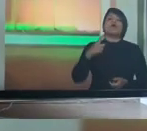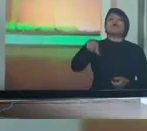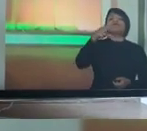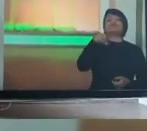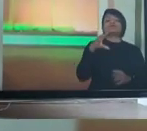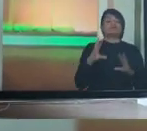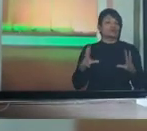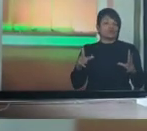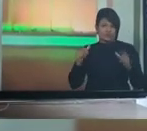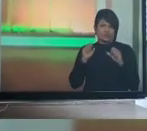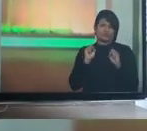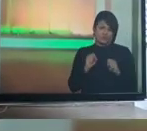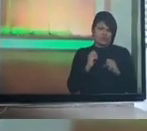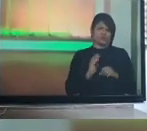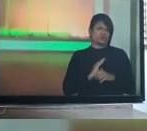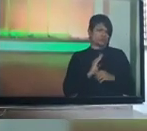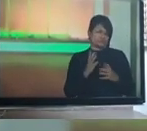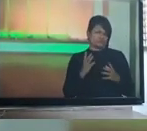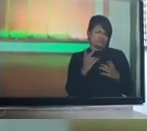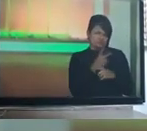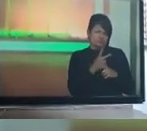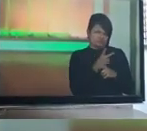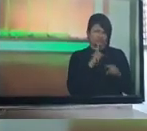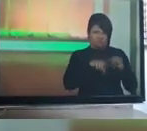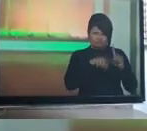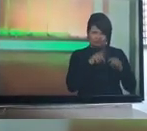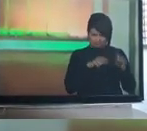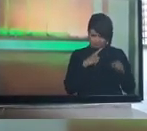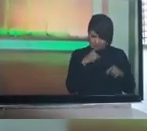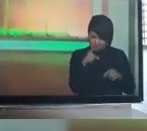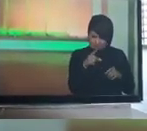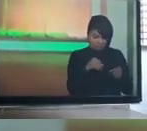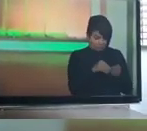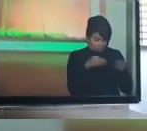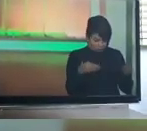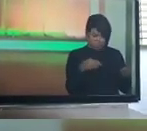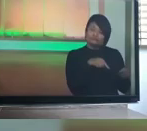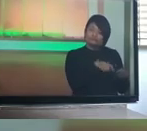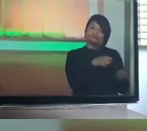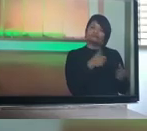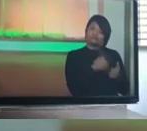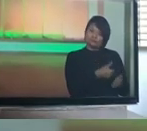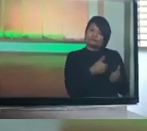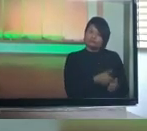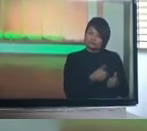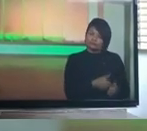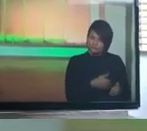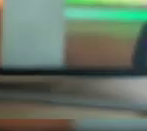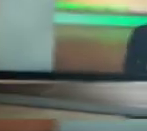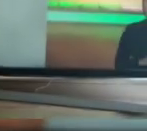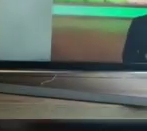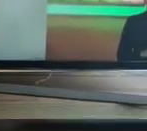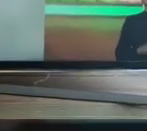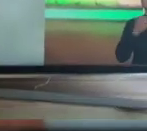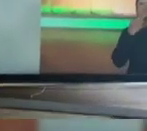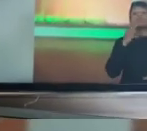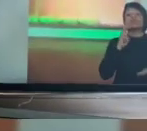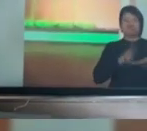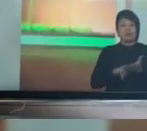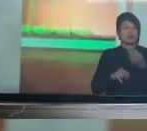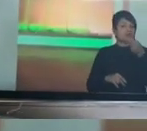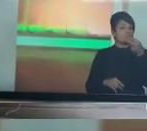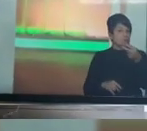ir no material, no caderno, quem o tiver, e acompanhar a leitura por lá. Tem carta